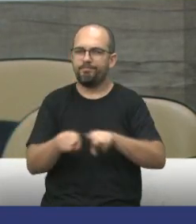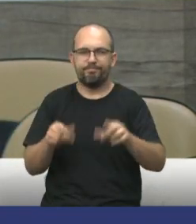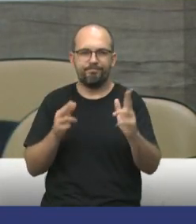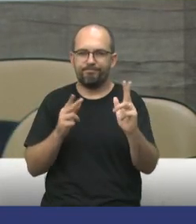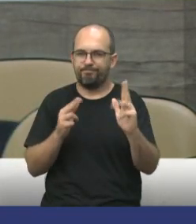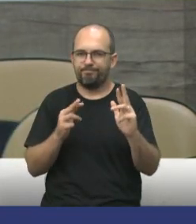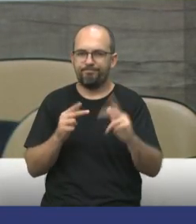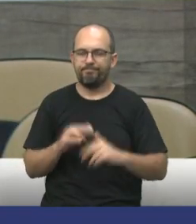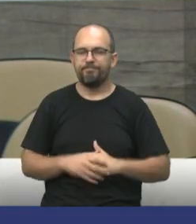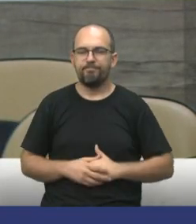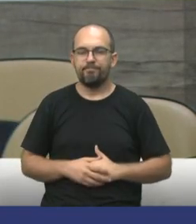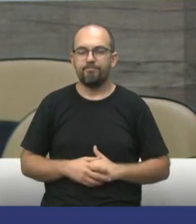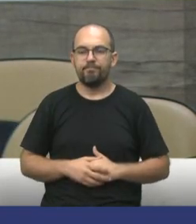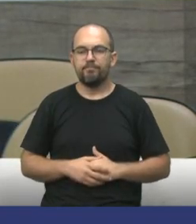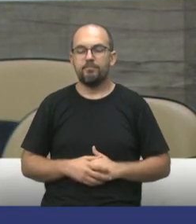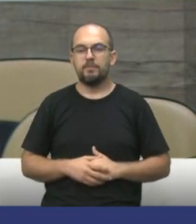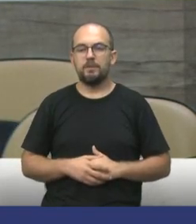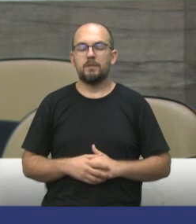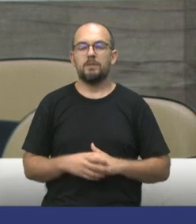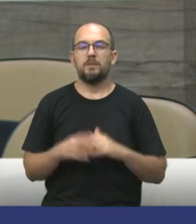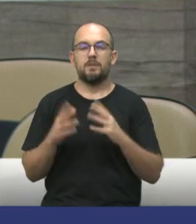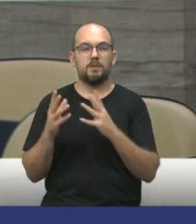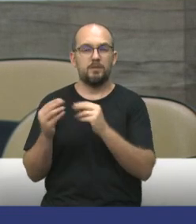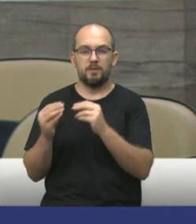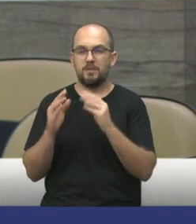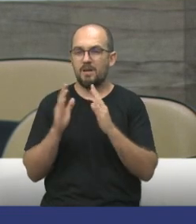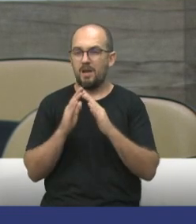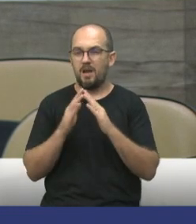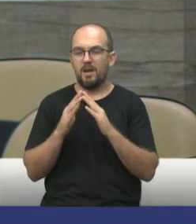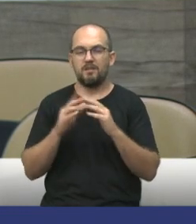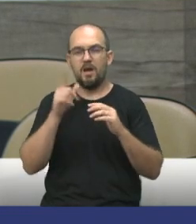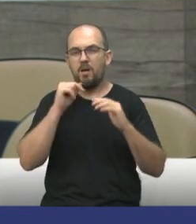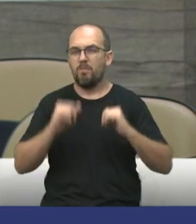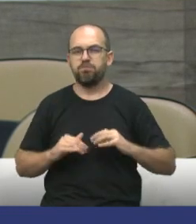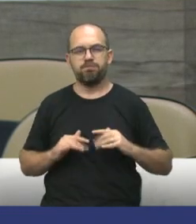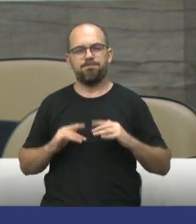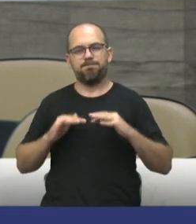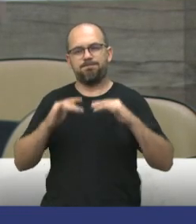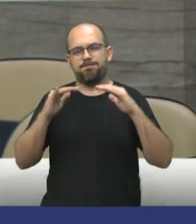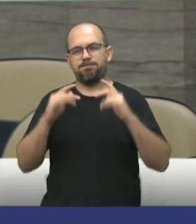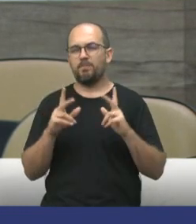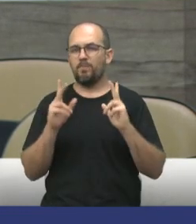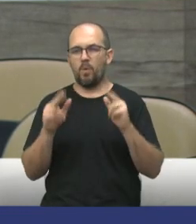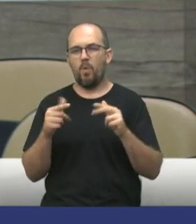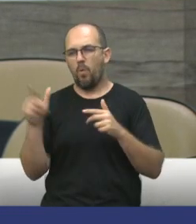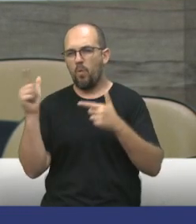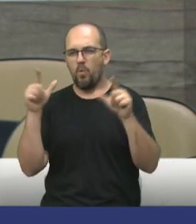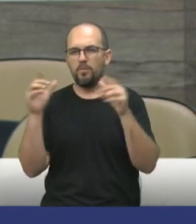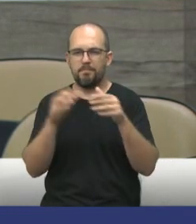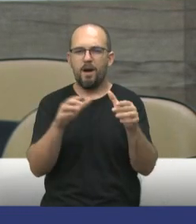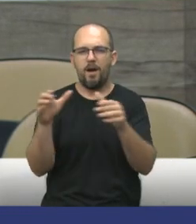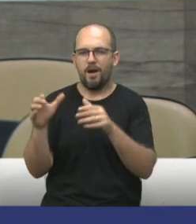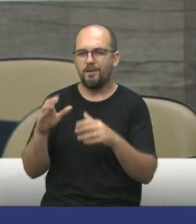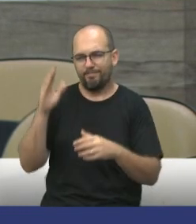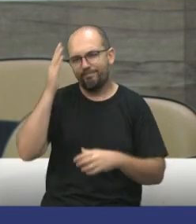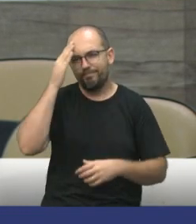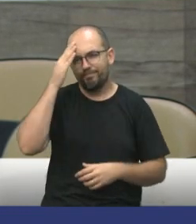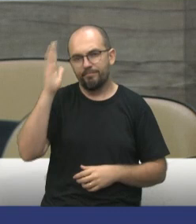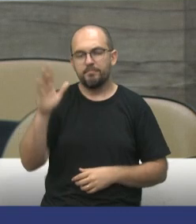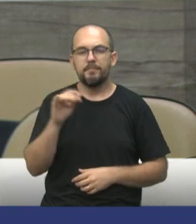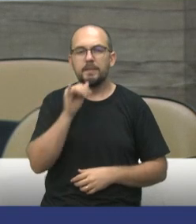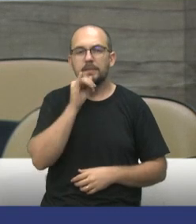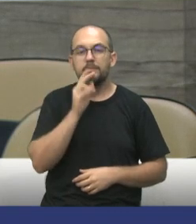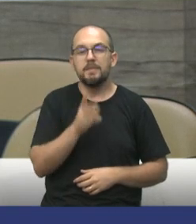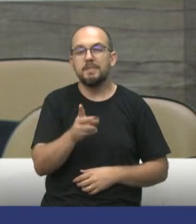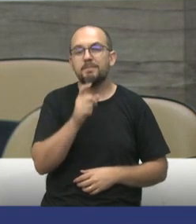consecutivo, aconteceu. Vários moradores tiveram suas casas alagadas, assim como os outros bairros. Por exemplo, o Jardim Sempre